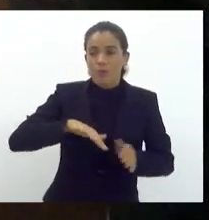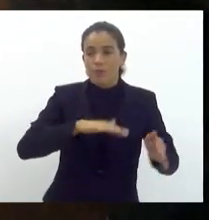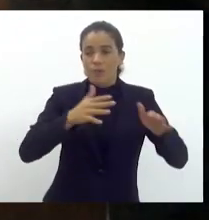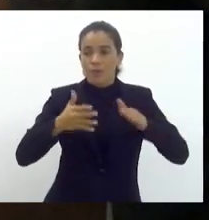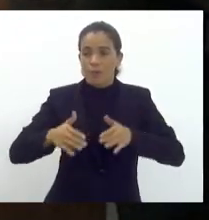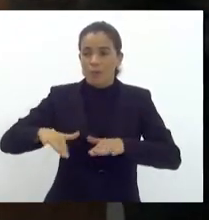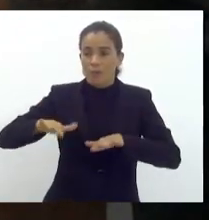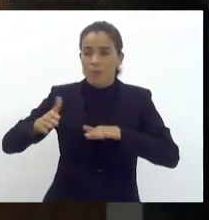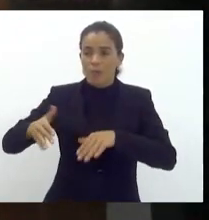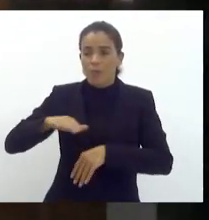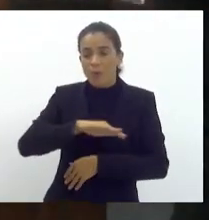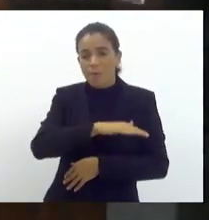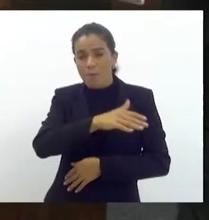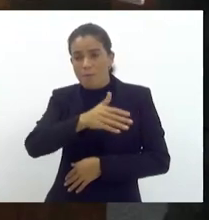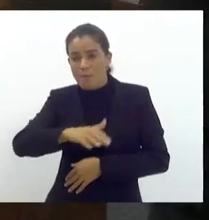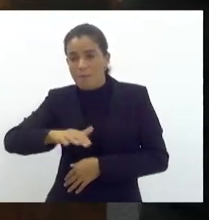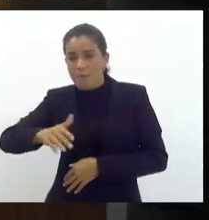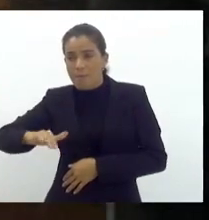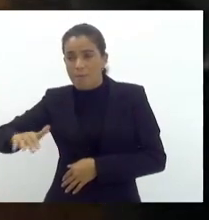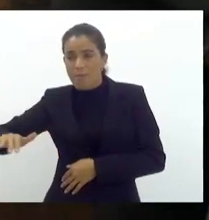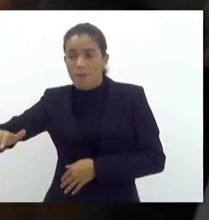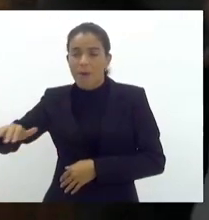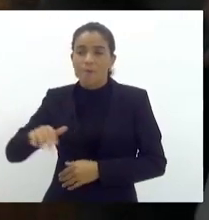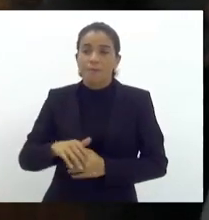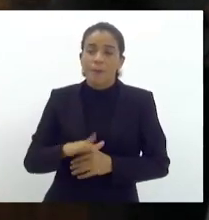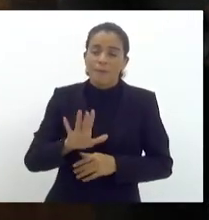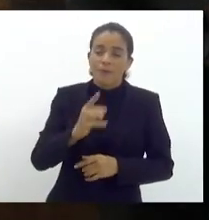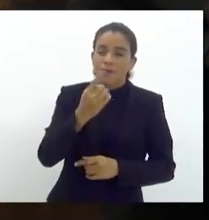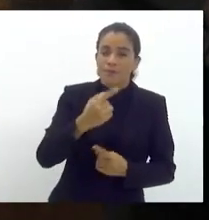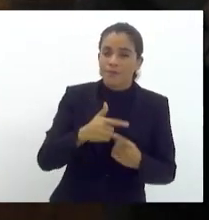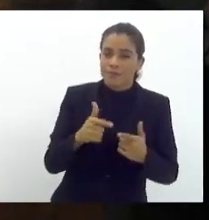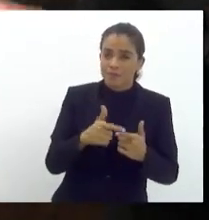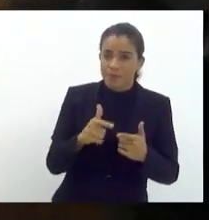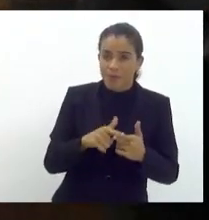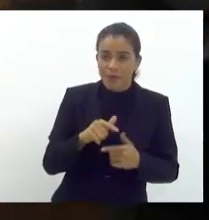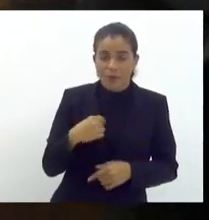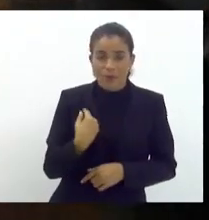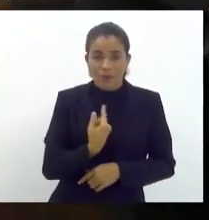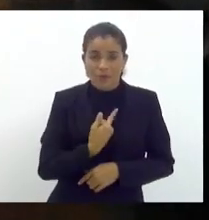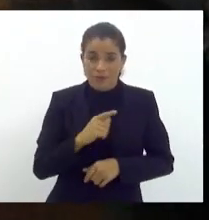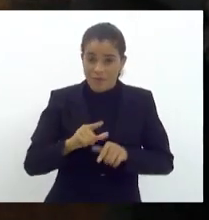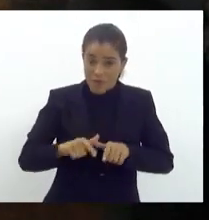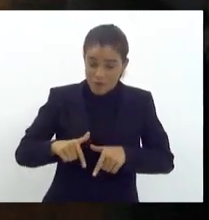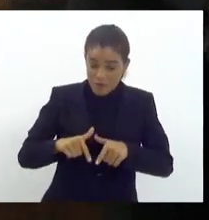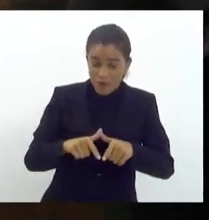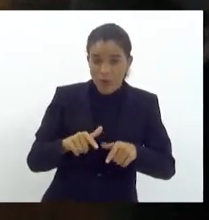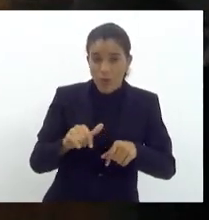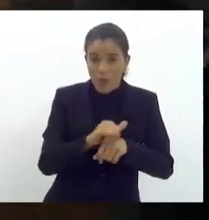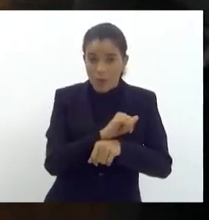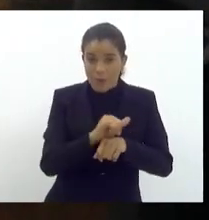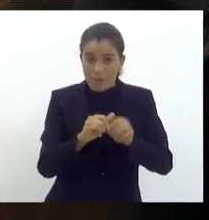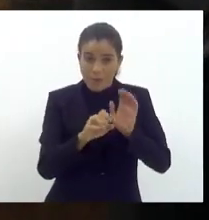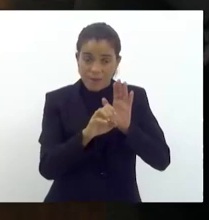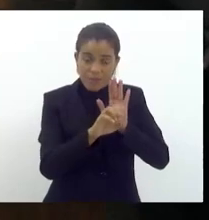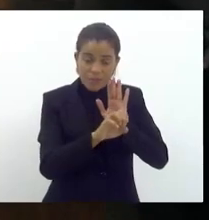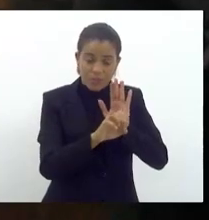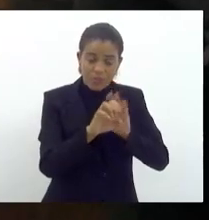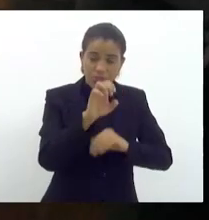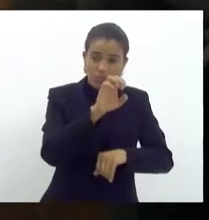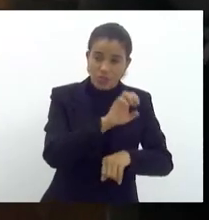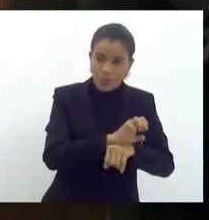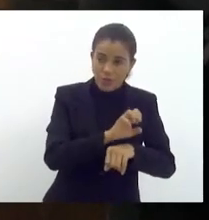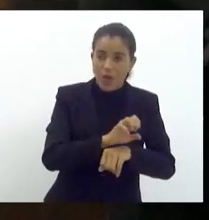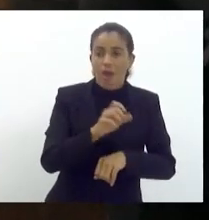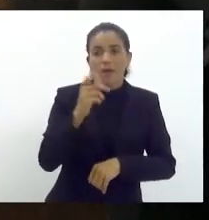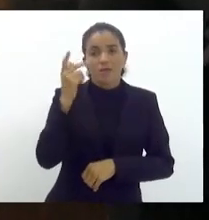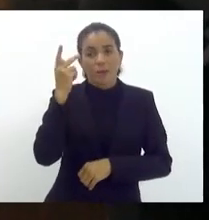do nosso Estado então se tiver Isso é uma prova só que tem um problema quando a gente faz isso como uma medida Estadual aí o